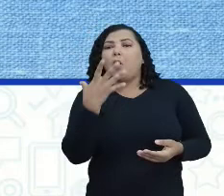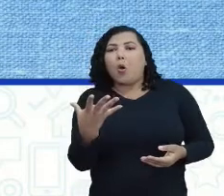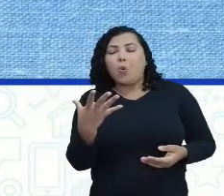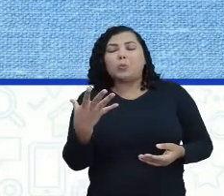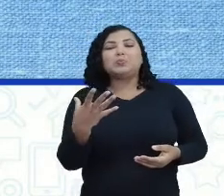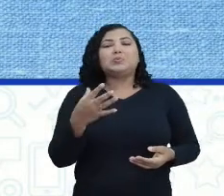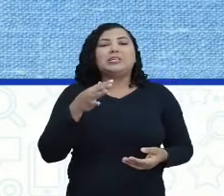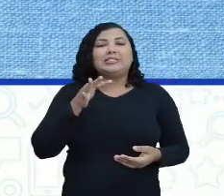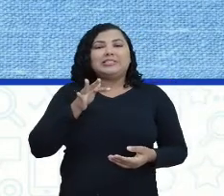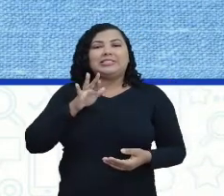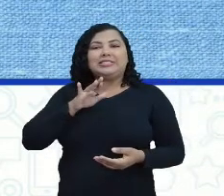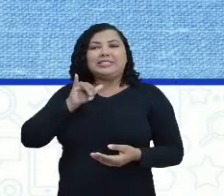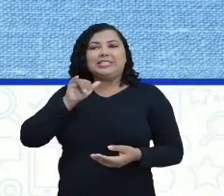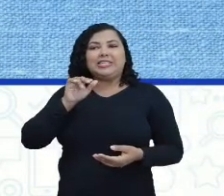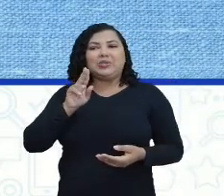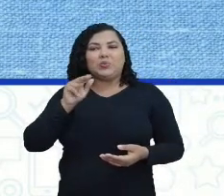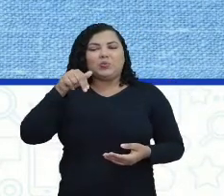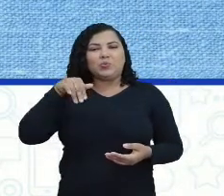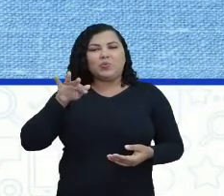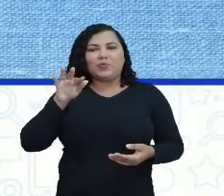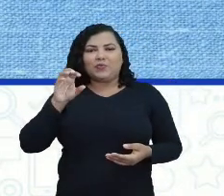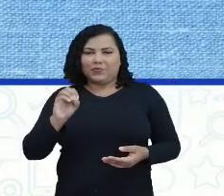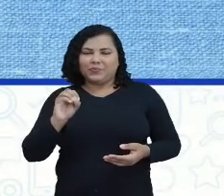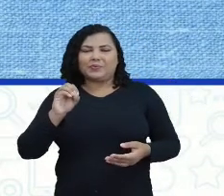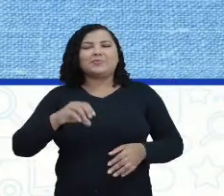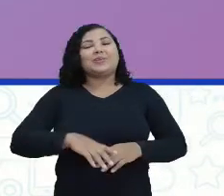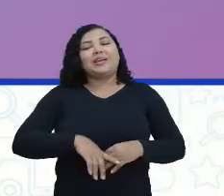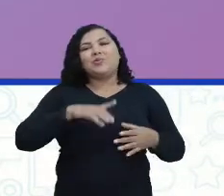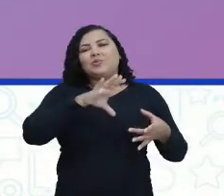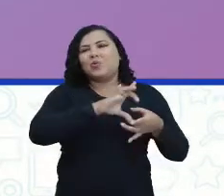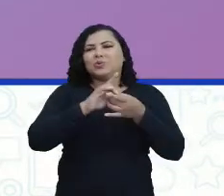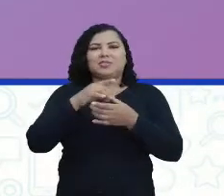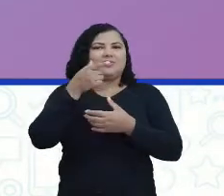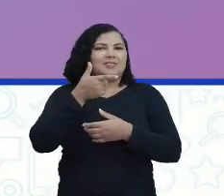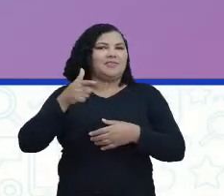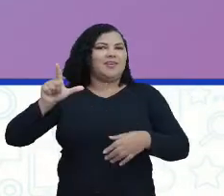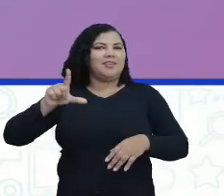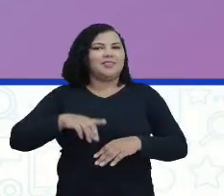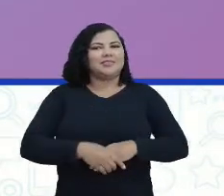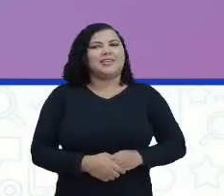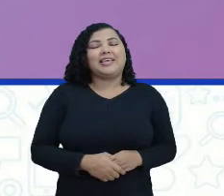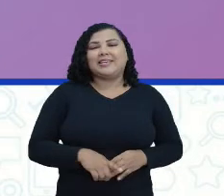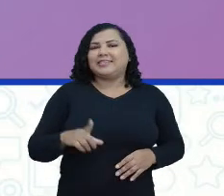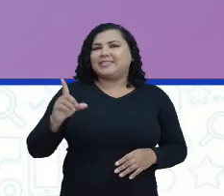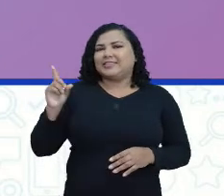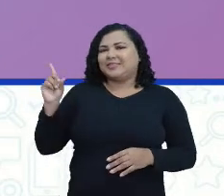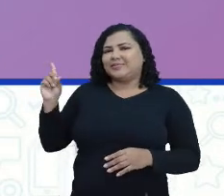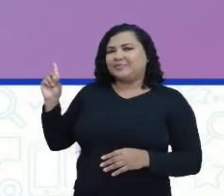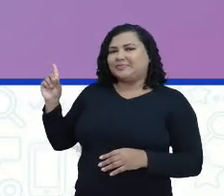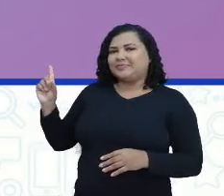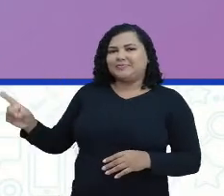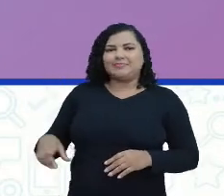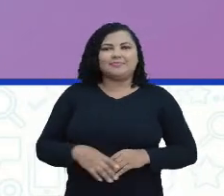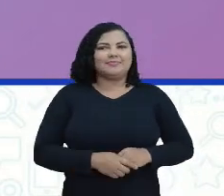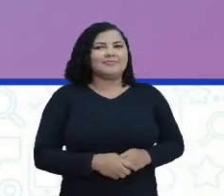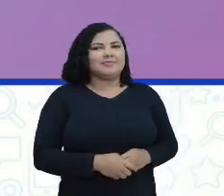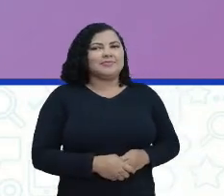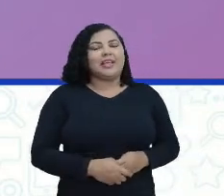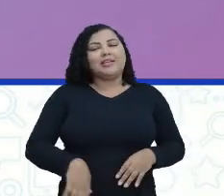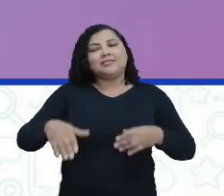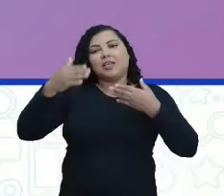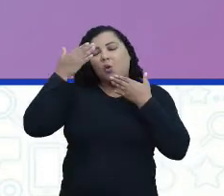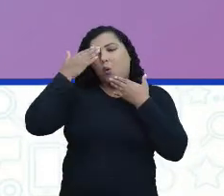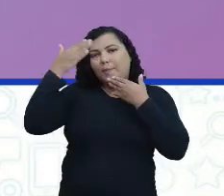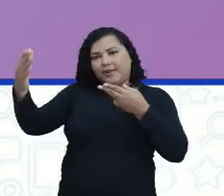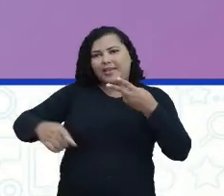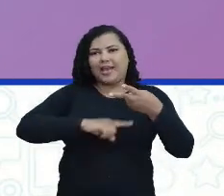E a gente acaba usando esse no contexto completamente diverso. E esse aqui, a gente tem obrigado, fé